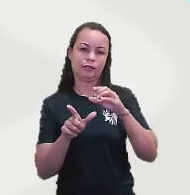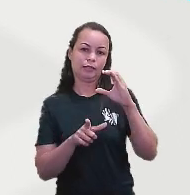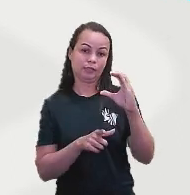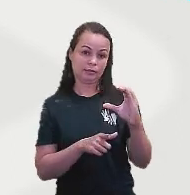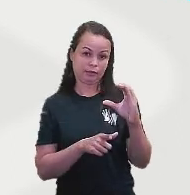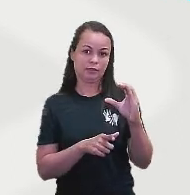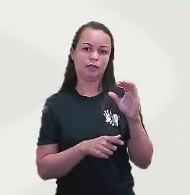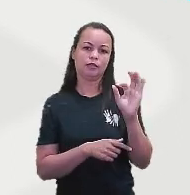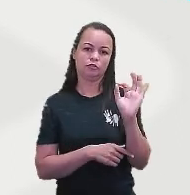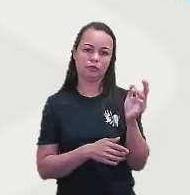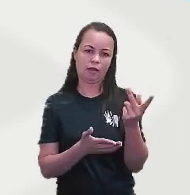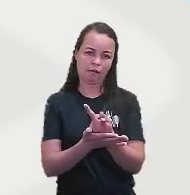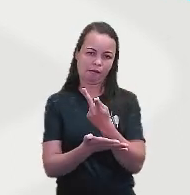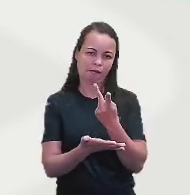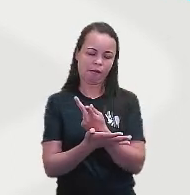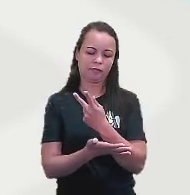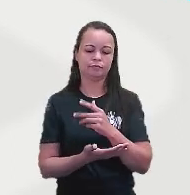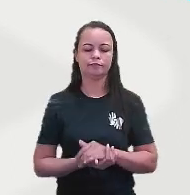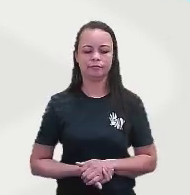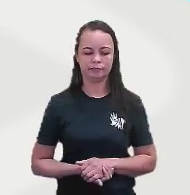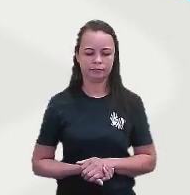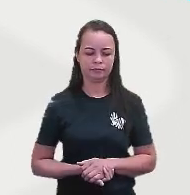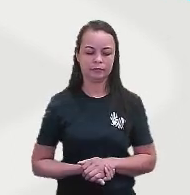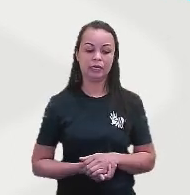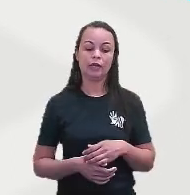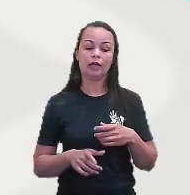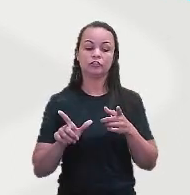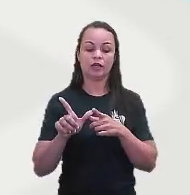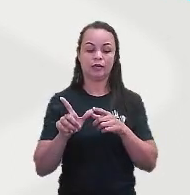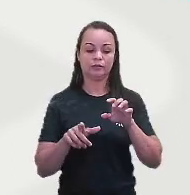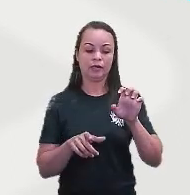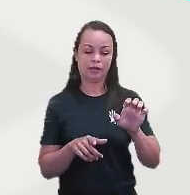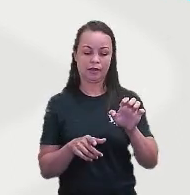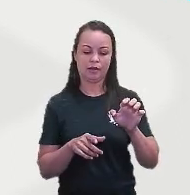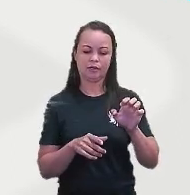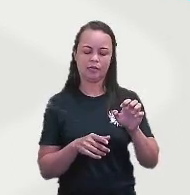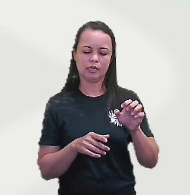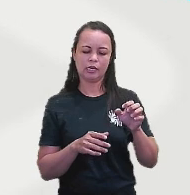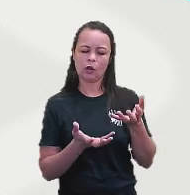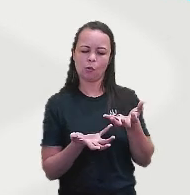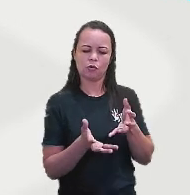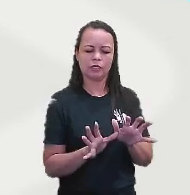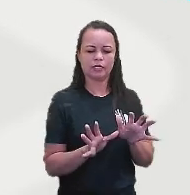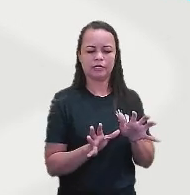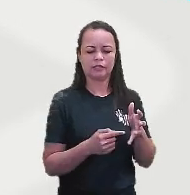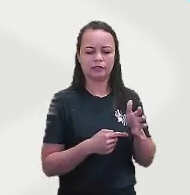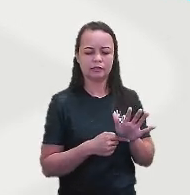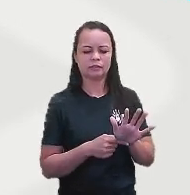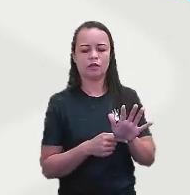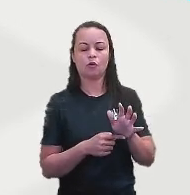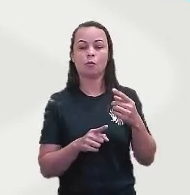E, ele recusou a indicação, não sei por quê. Está certa, porque está no finalzinho da frase.